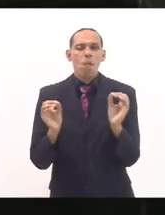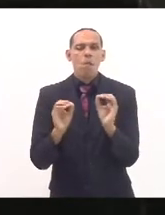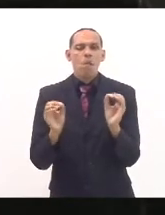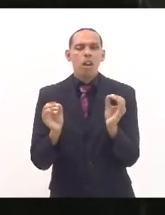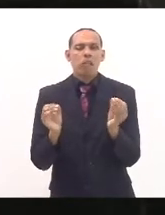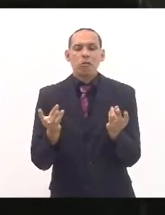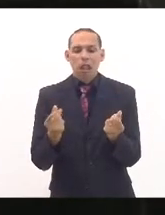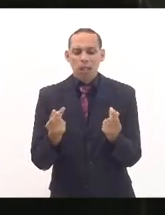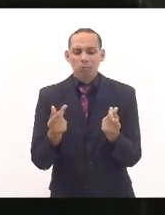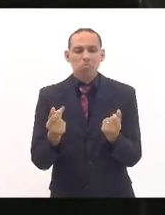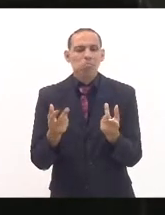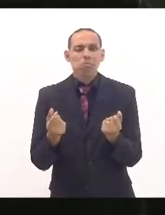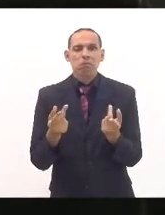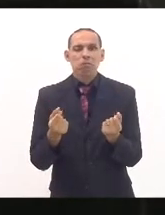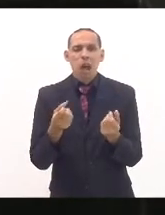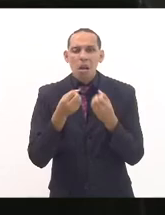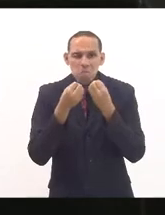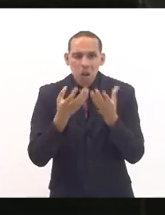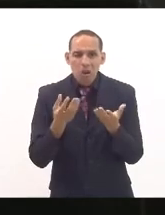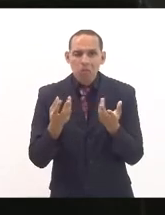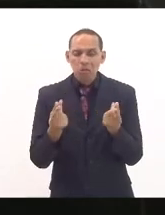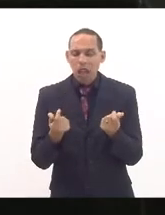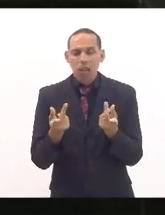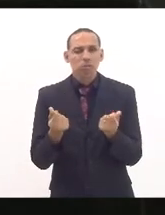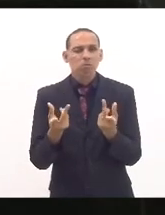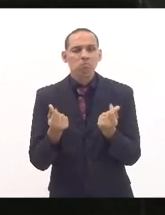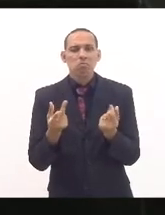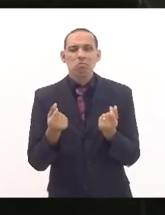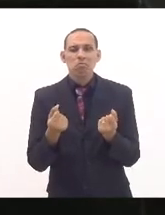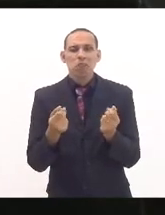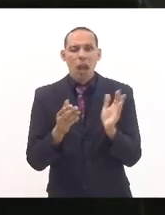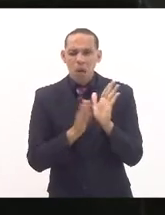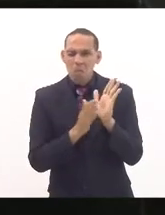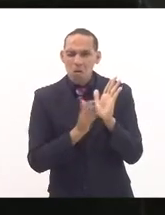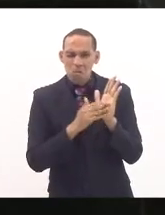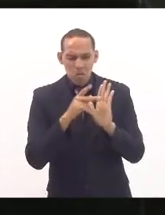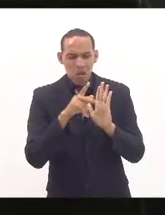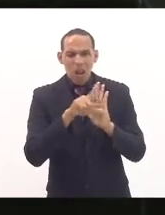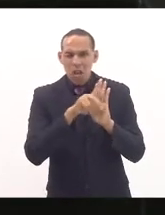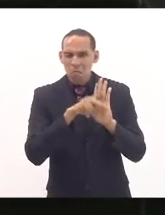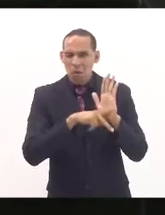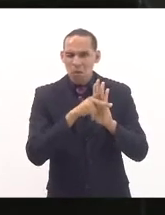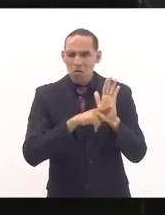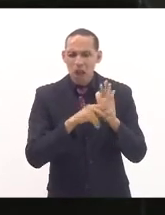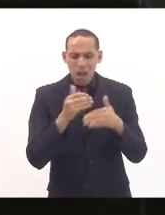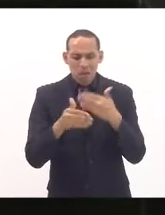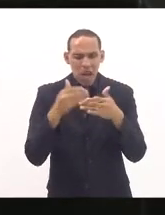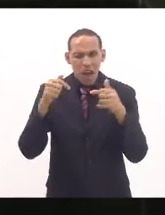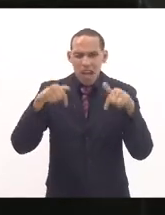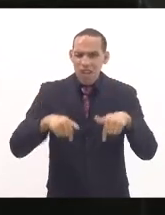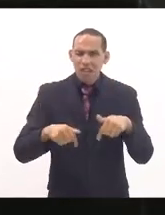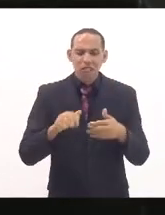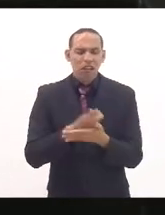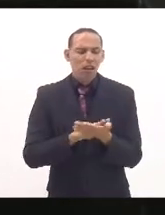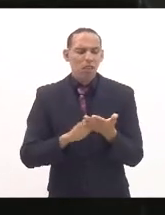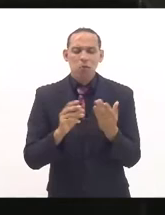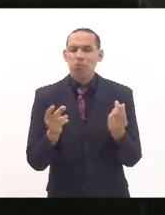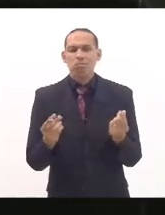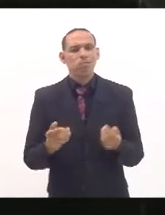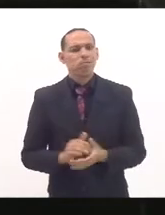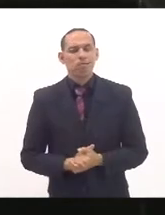bom, né? Não propõem absolutamente nenhum projeto de lei que avance nessa casa.